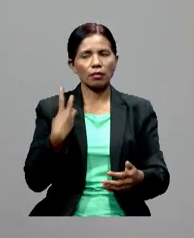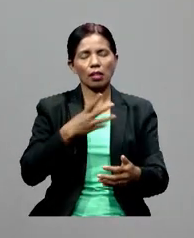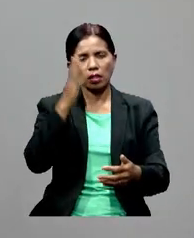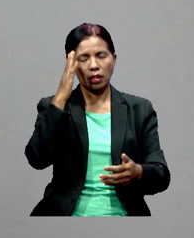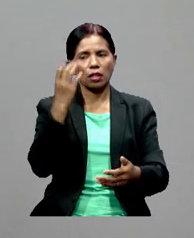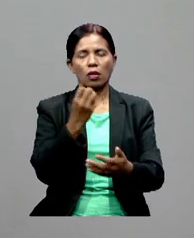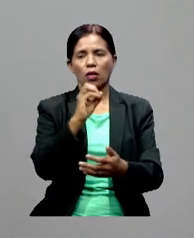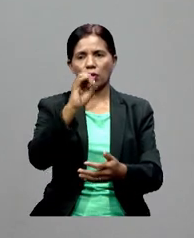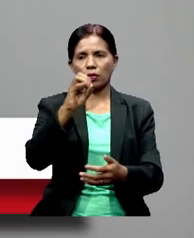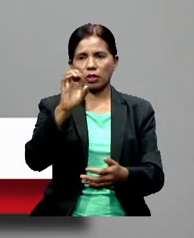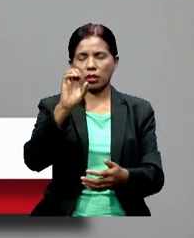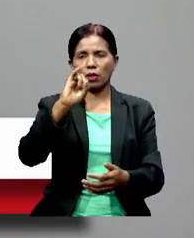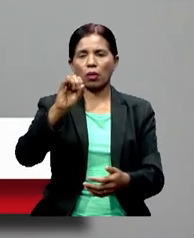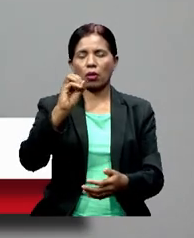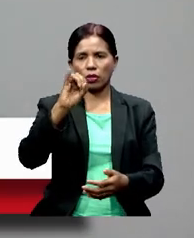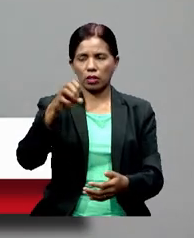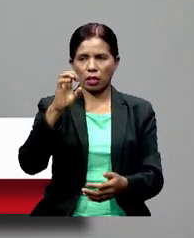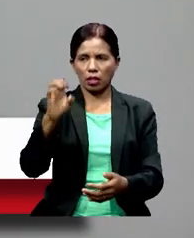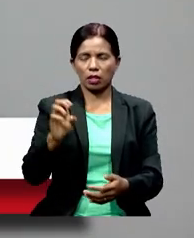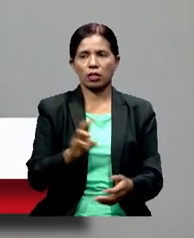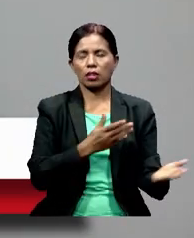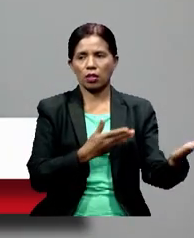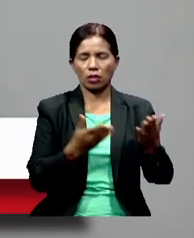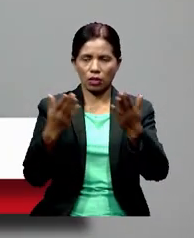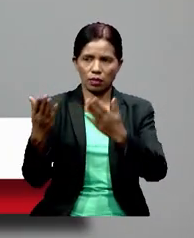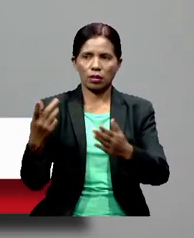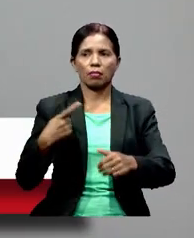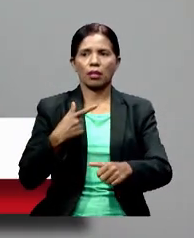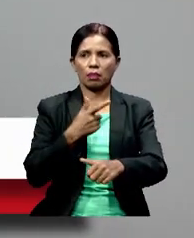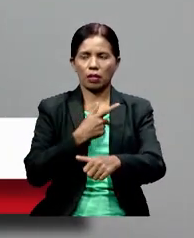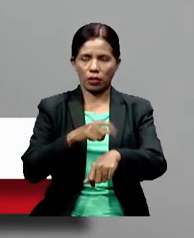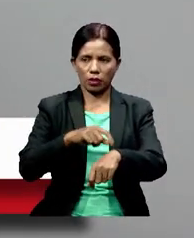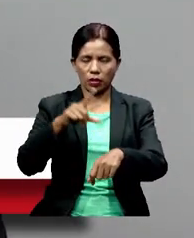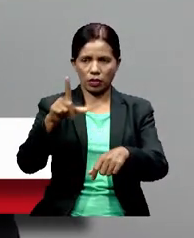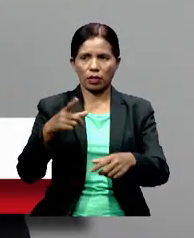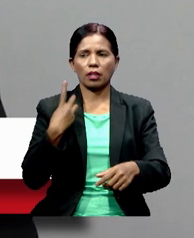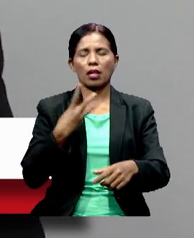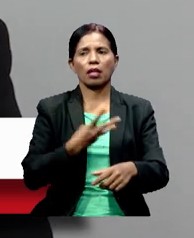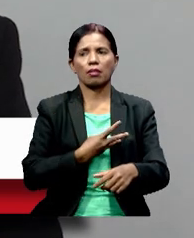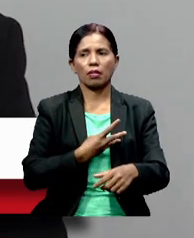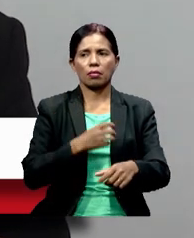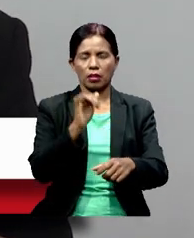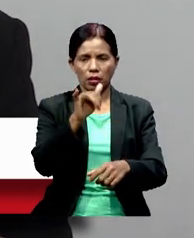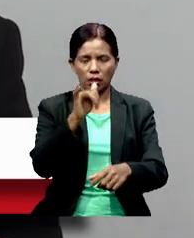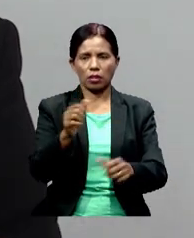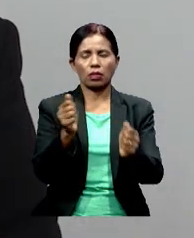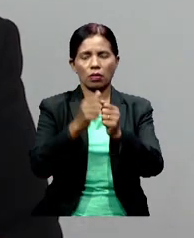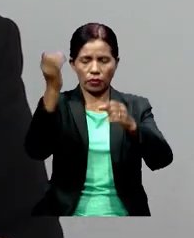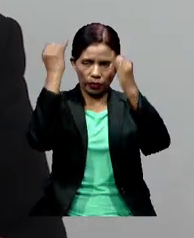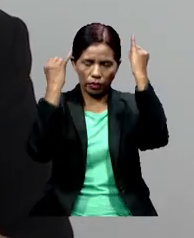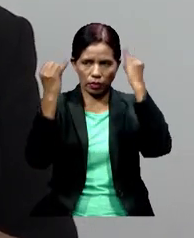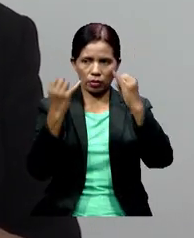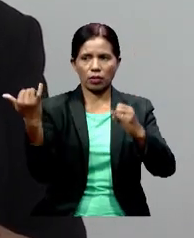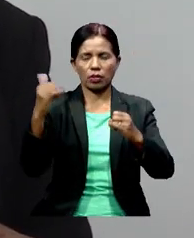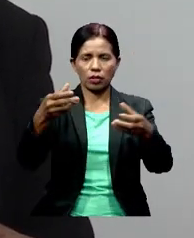orçamento geral do Estado batina em 2024 se submete ao Parlamento Nacional. A mim concorre com a informação se não é bem